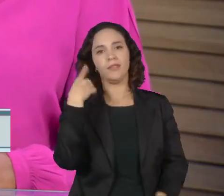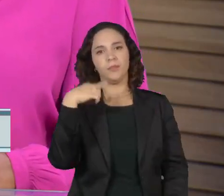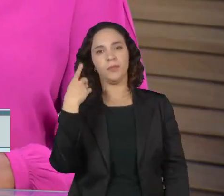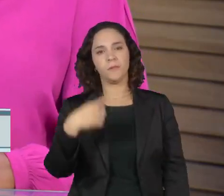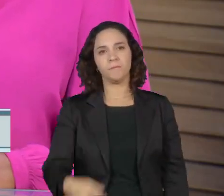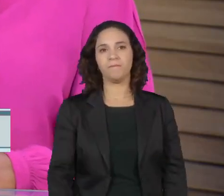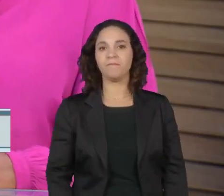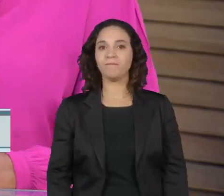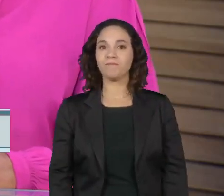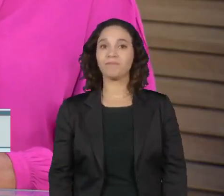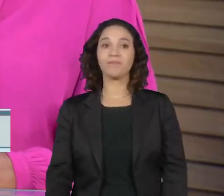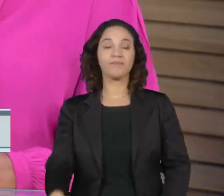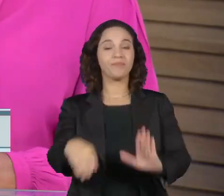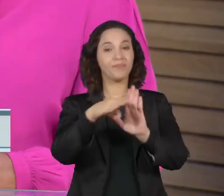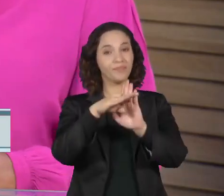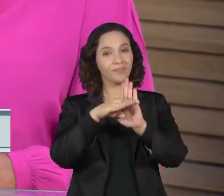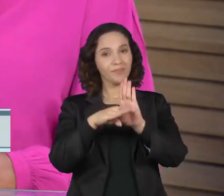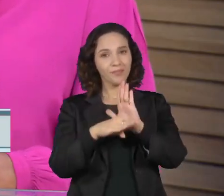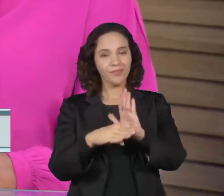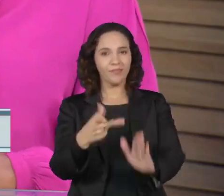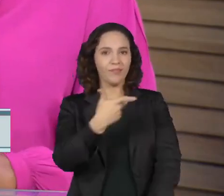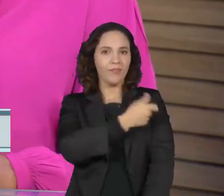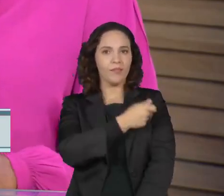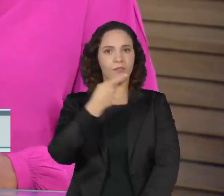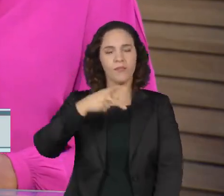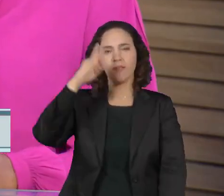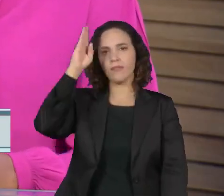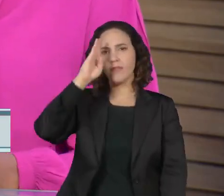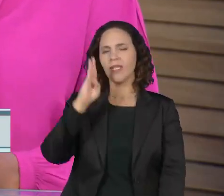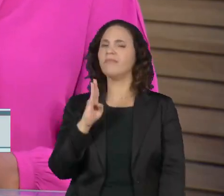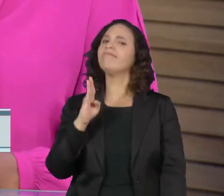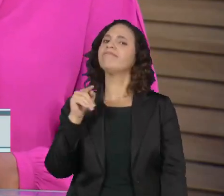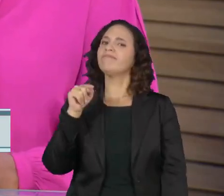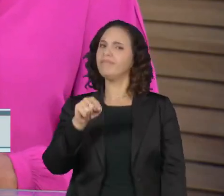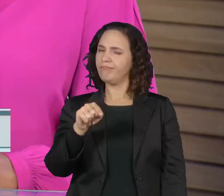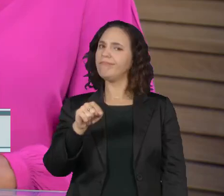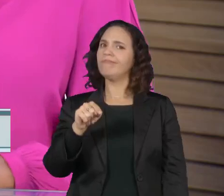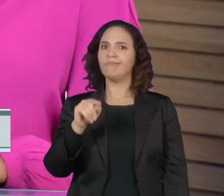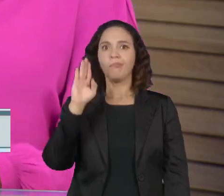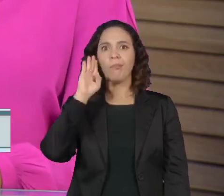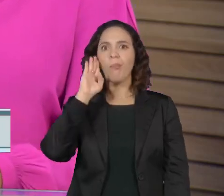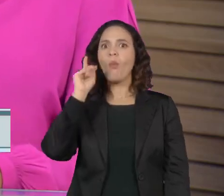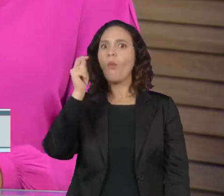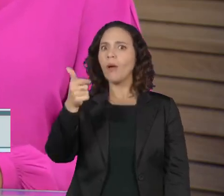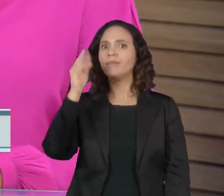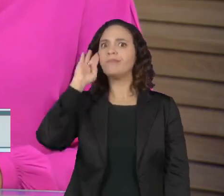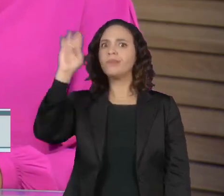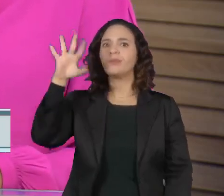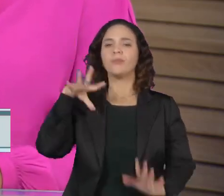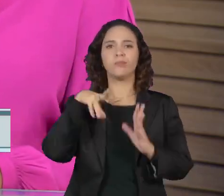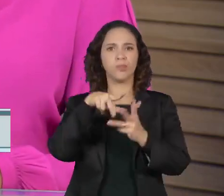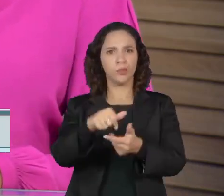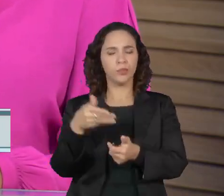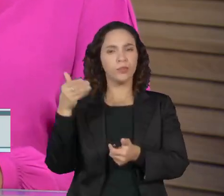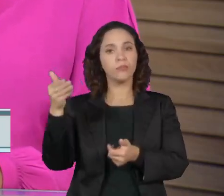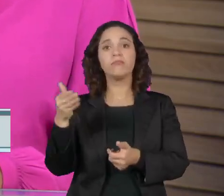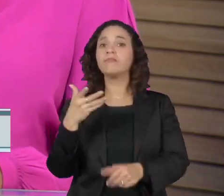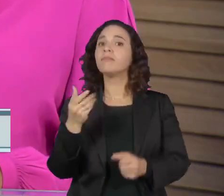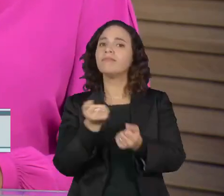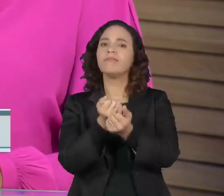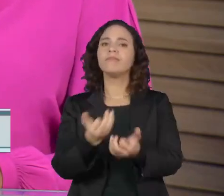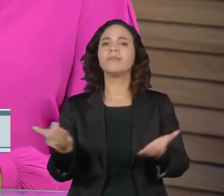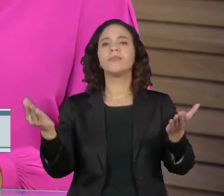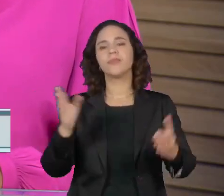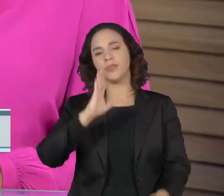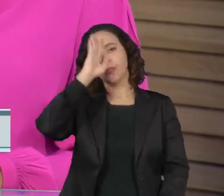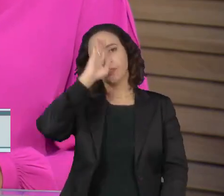O Programa Nacional de Imunizações no Brasil é um dos maiores do mundo. Disponibiliza gratuitamente no Sistema Único de